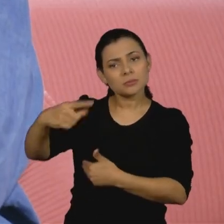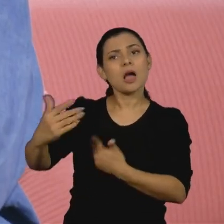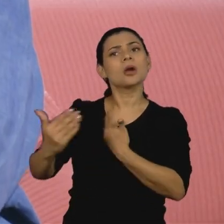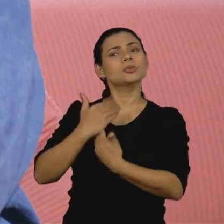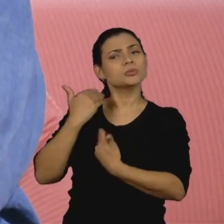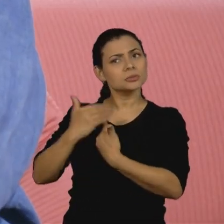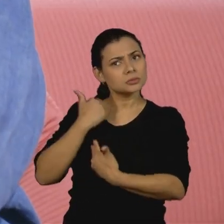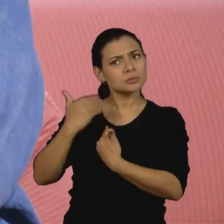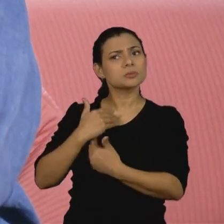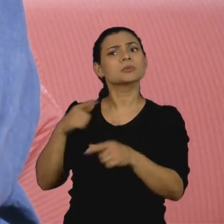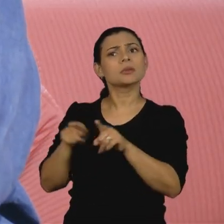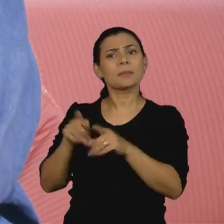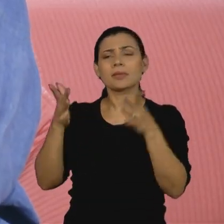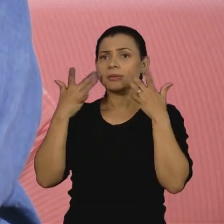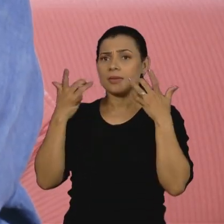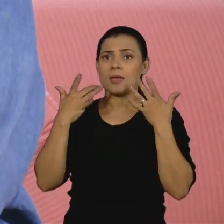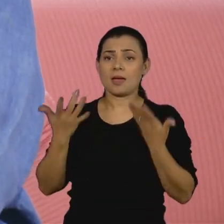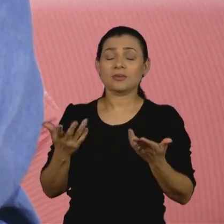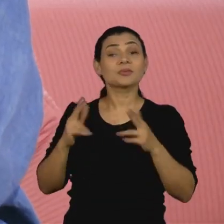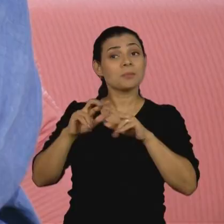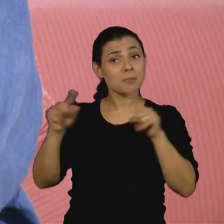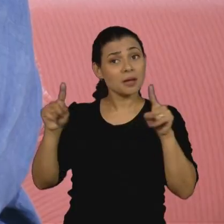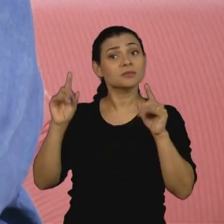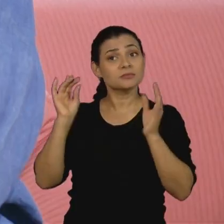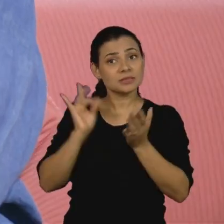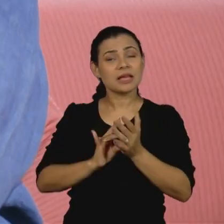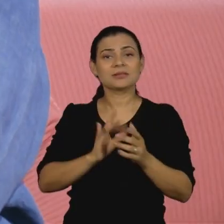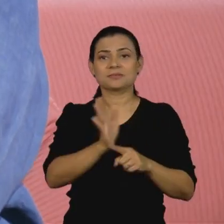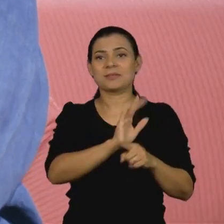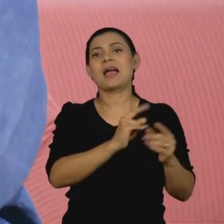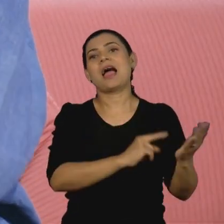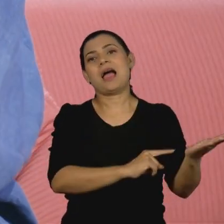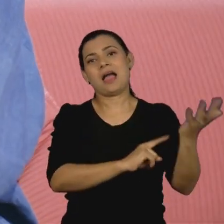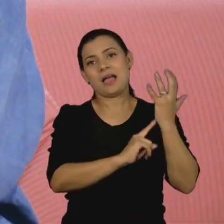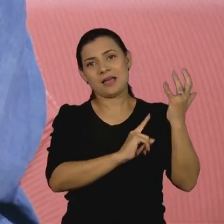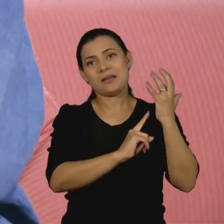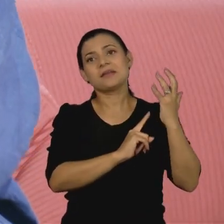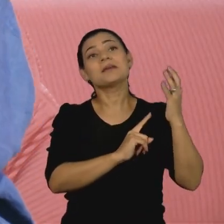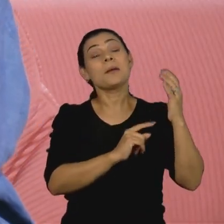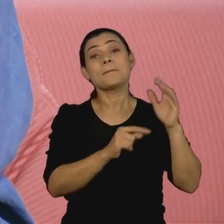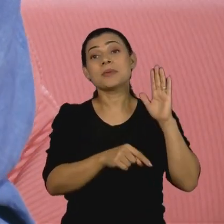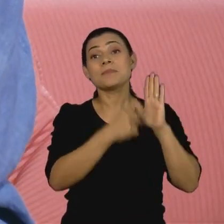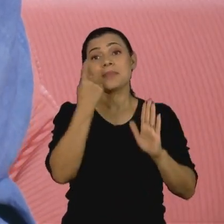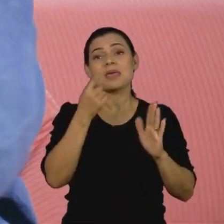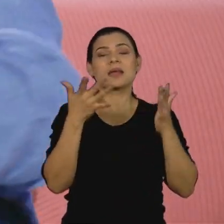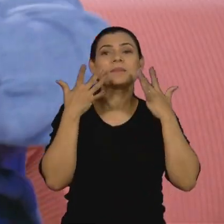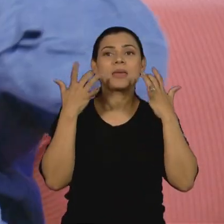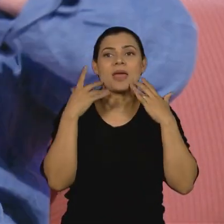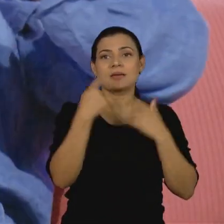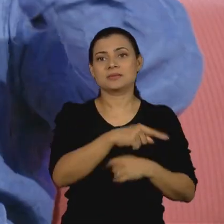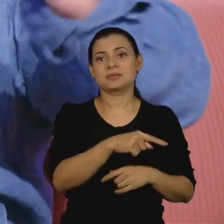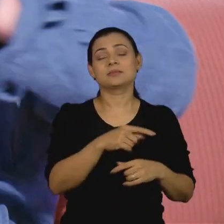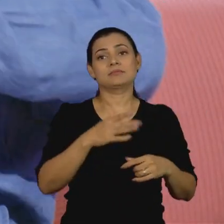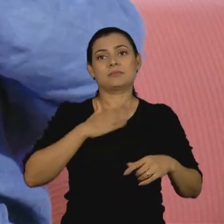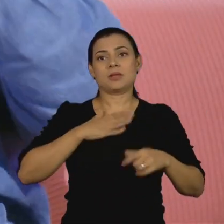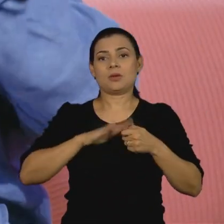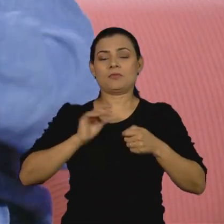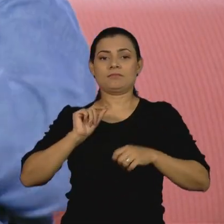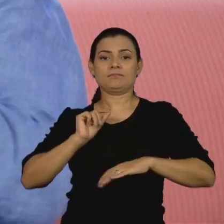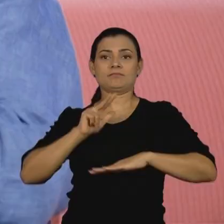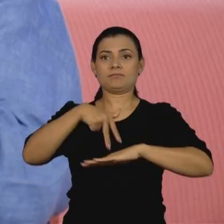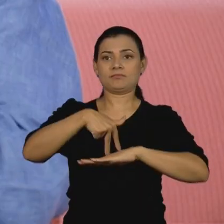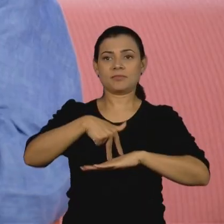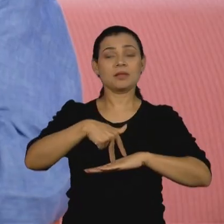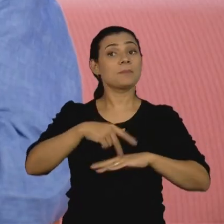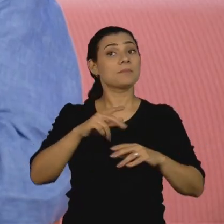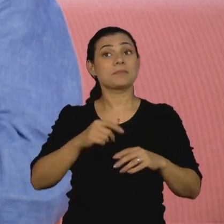me orientando no teatro, mas realmente o Pagador de Promessas foi então a primeira peça que eu fiz e foi com essa a primeira peça grande, porque eu já tinha